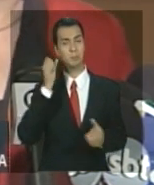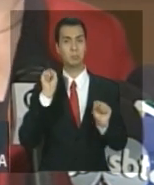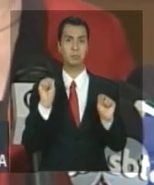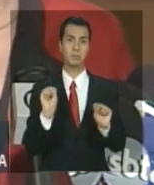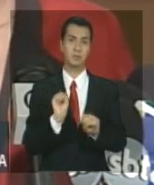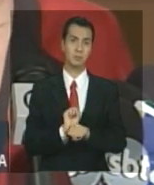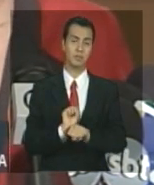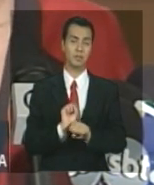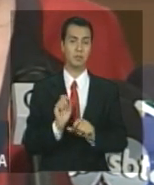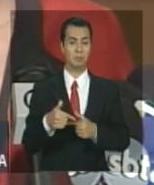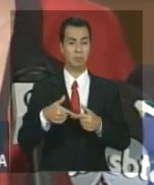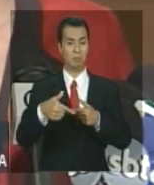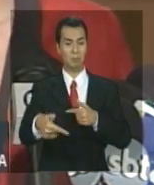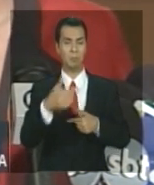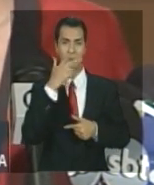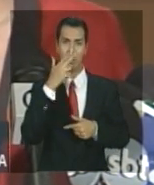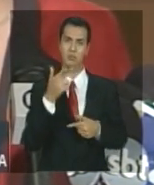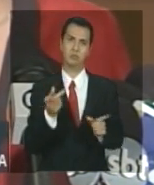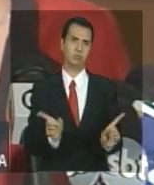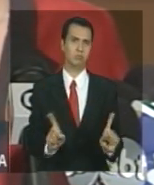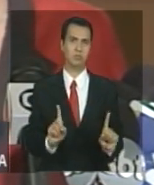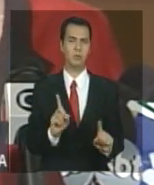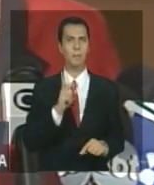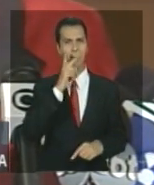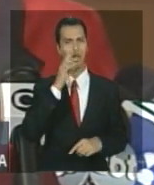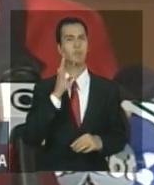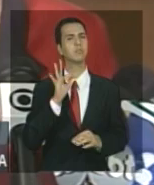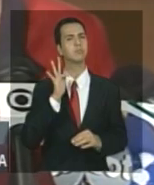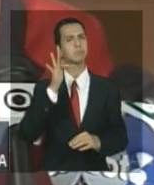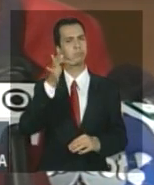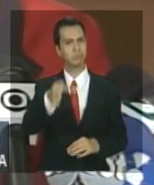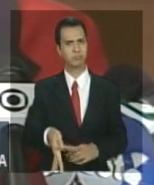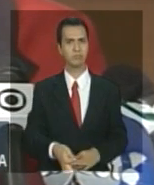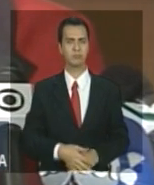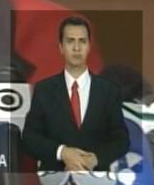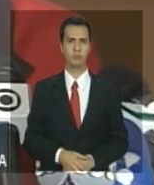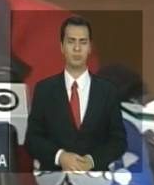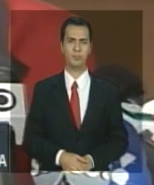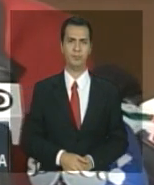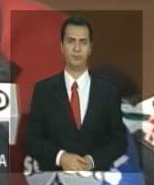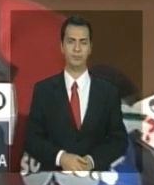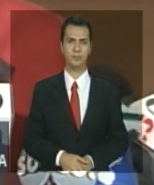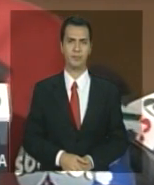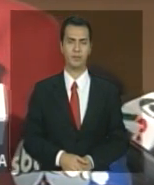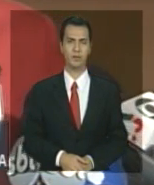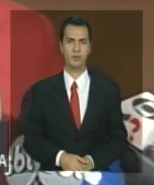é prudente. Você sempre espera no longo prazo. E acho que